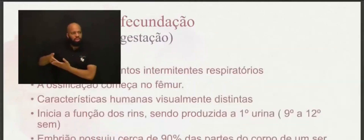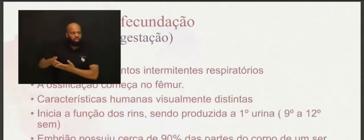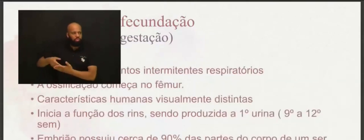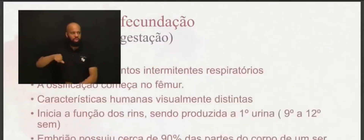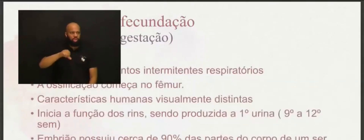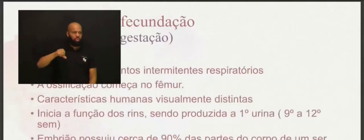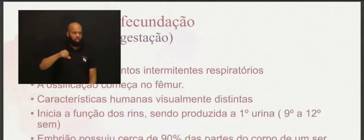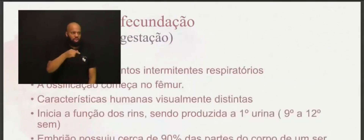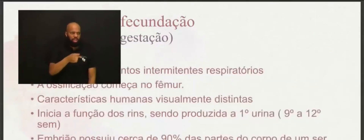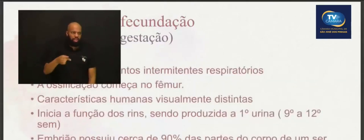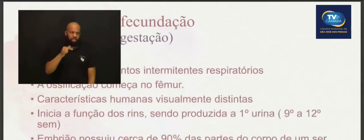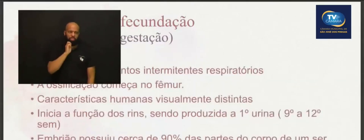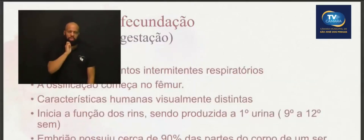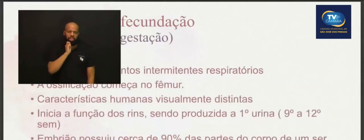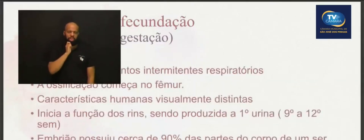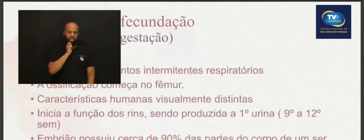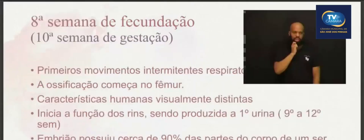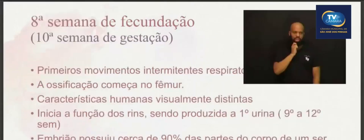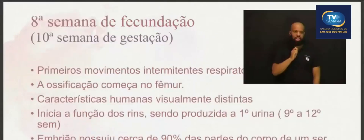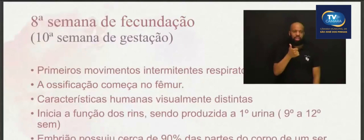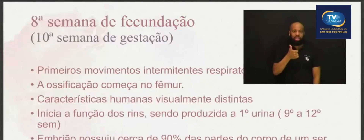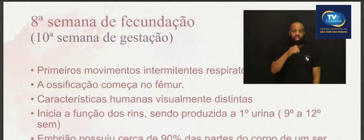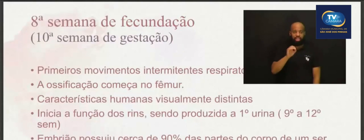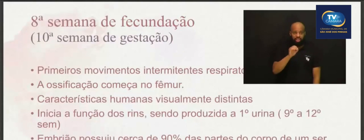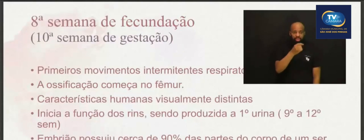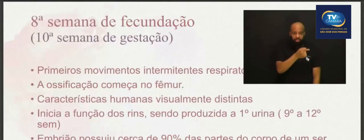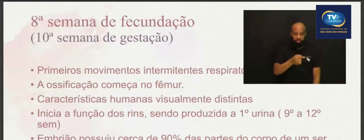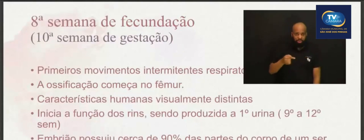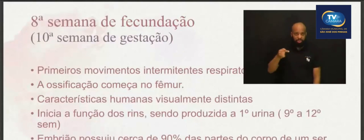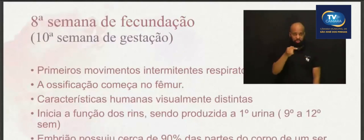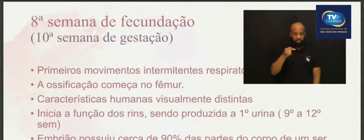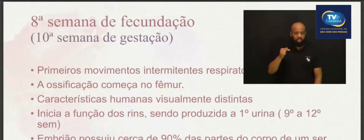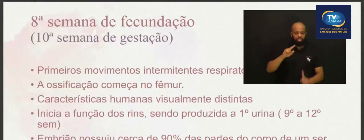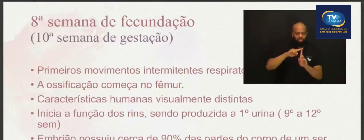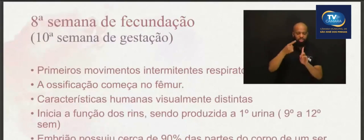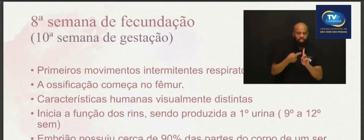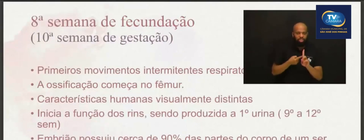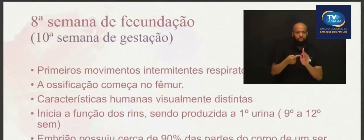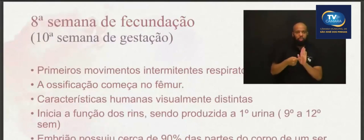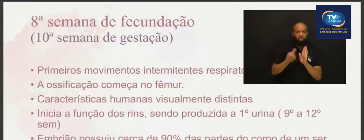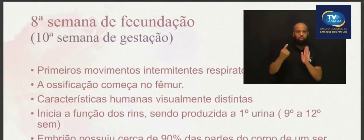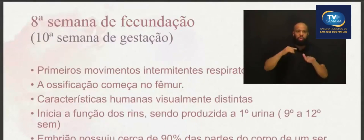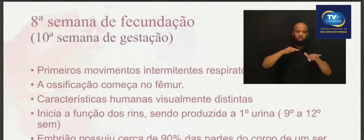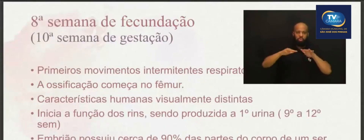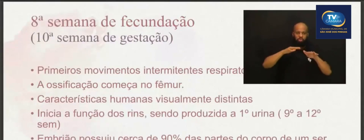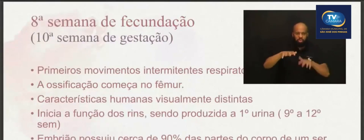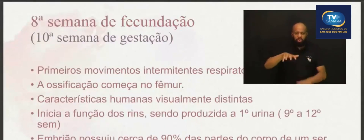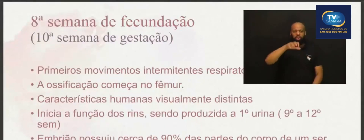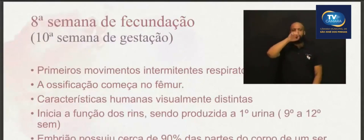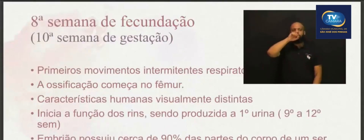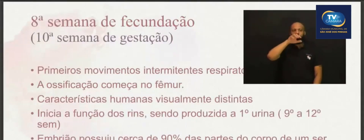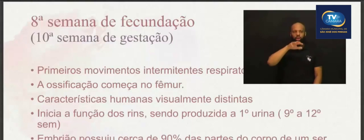semana ainda. 10ª semana de gestação. Os primeiros movimentos respiratórios